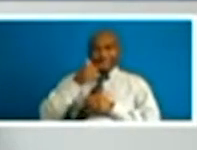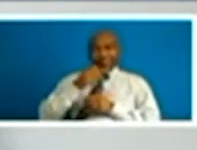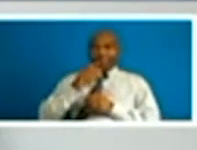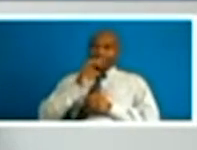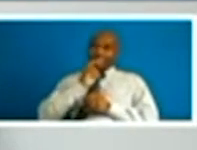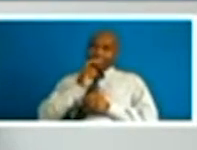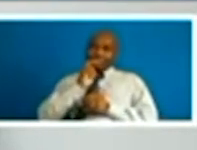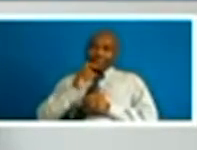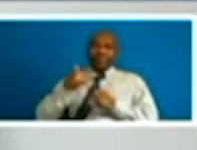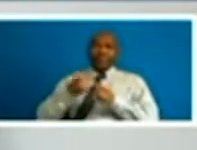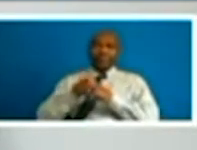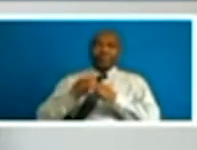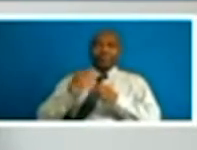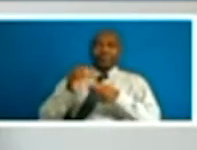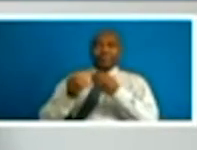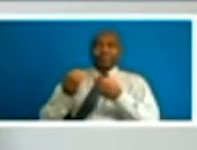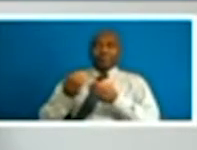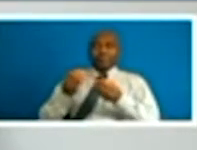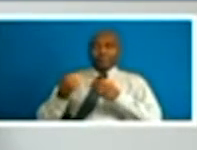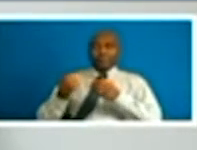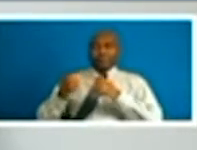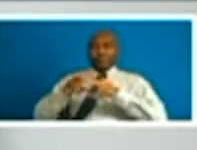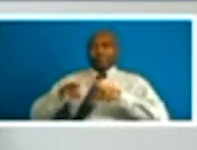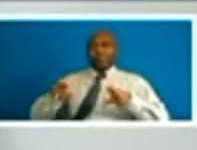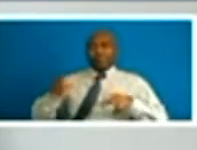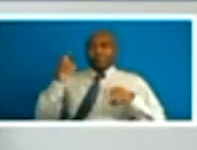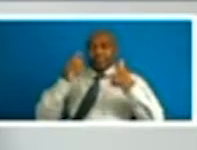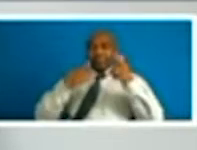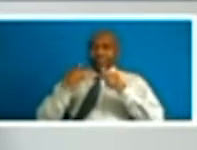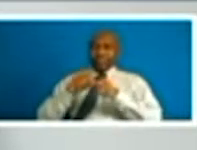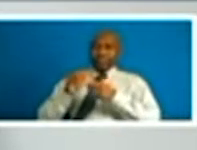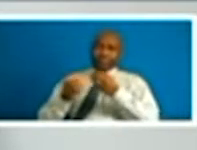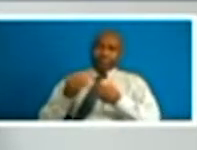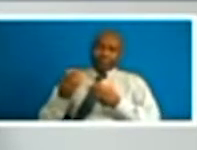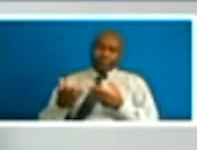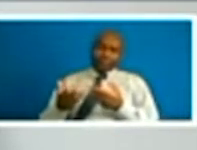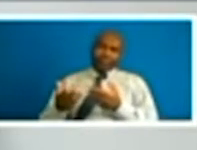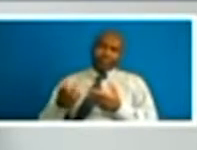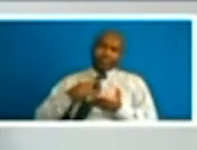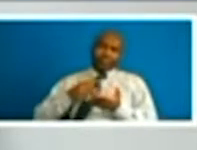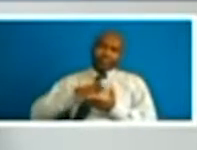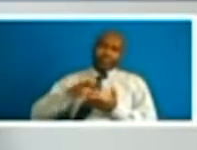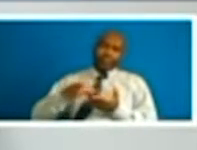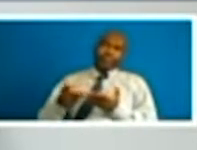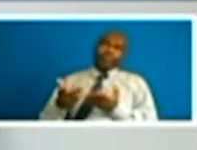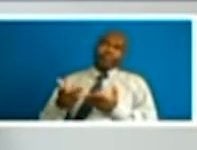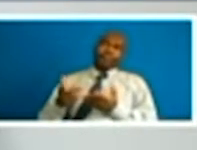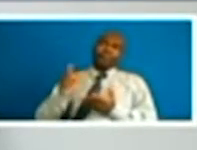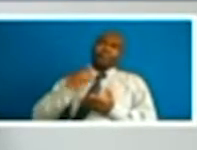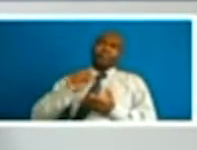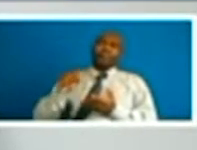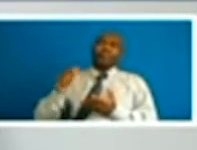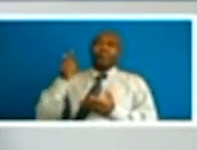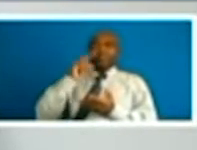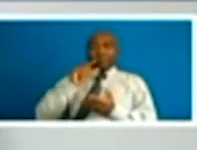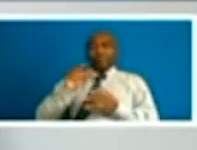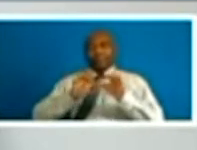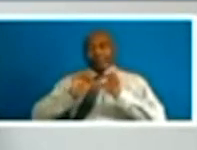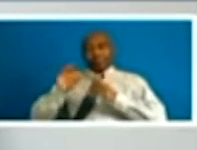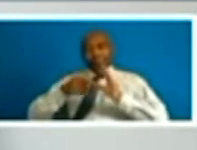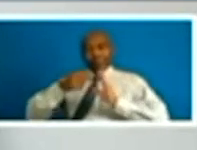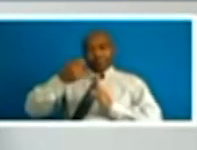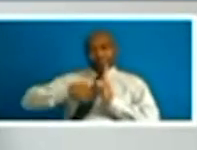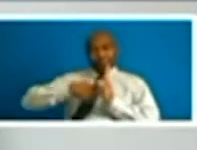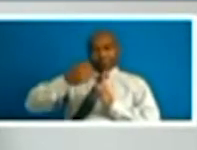Controladoria Geral do município de Sorriso o xingamento cobra a inicial na rmr e do relatório técnico preliminar